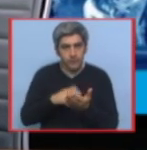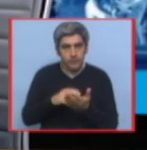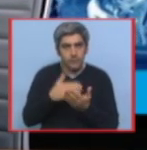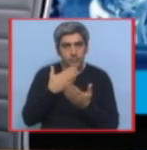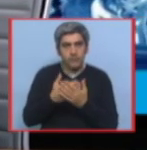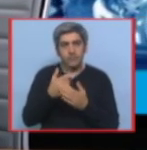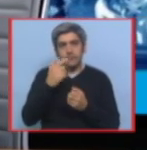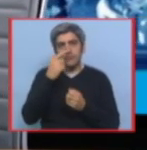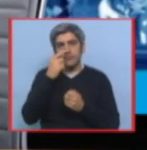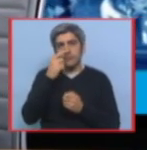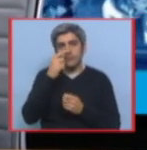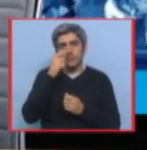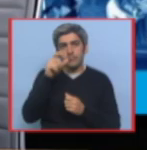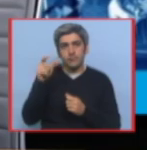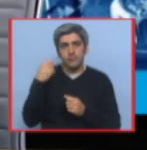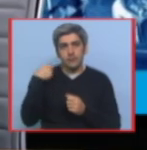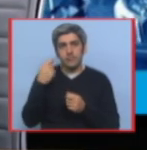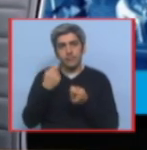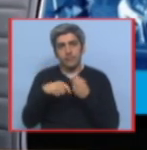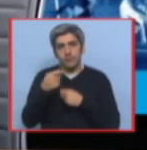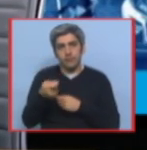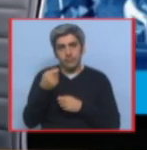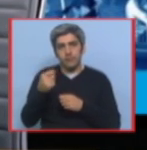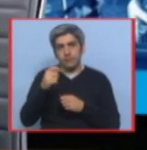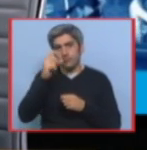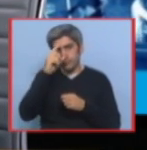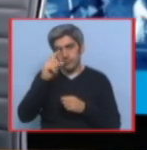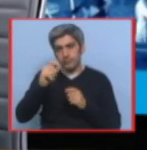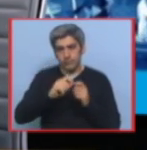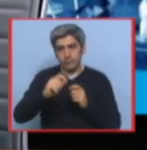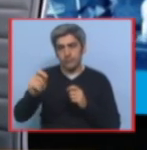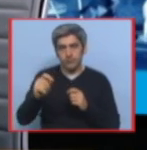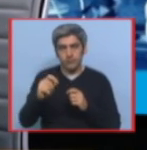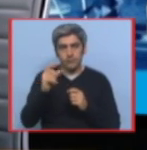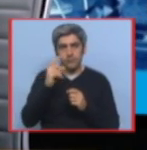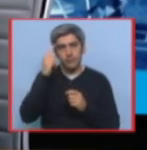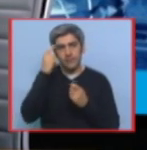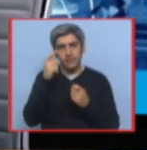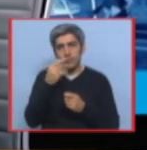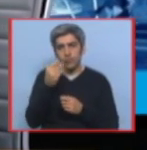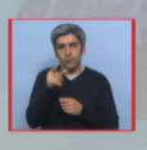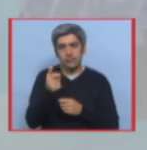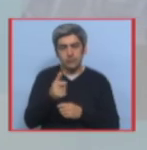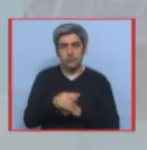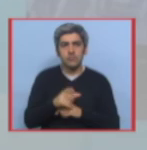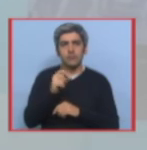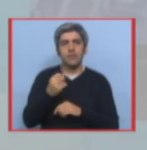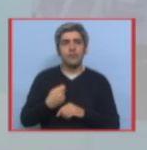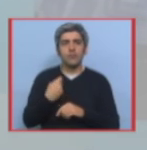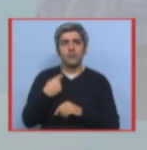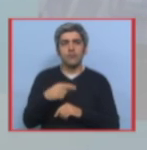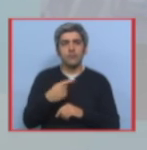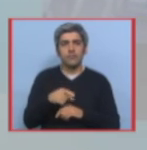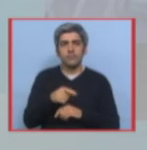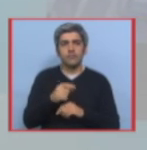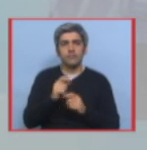senhorios coloquem as casas no mercado de arrendamento de longo prazo, sobretudo para os jovens, a pensar neste caso. Há também uma preocupação muito